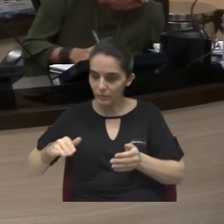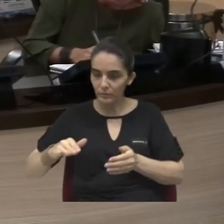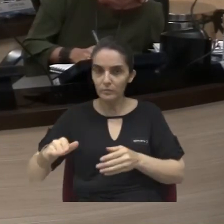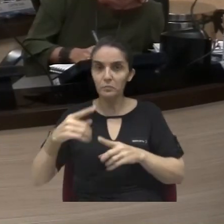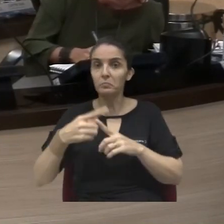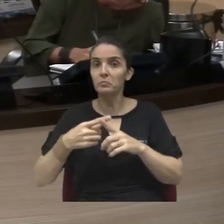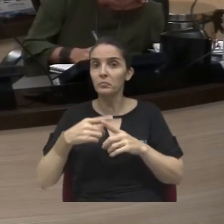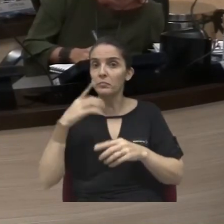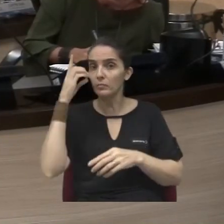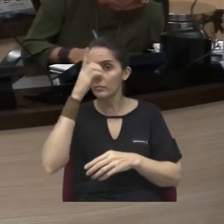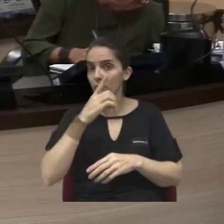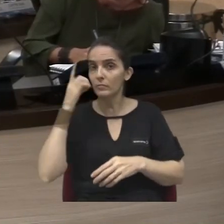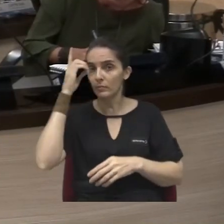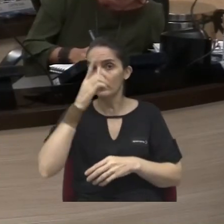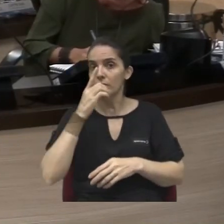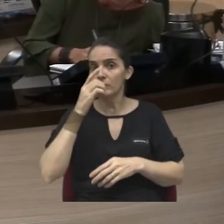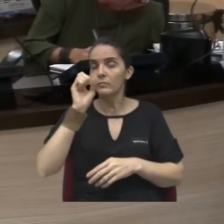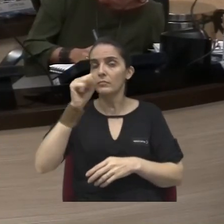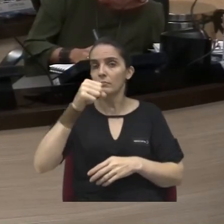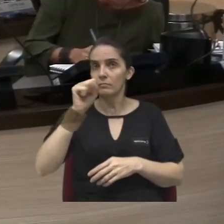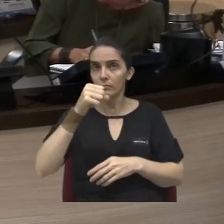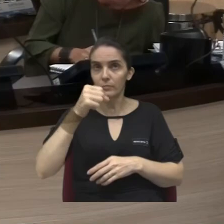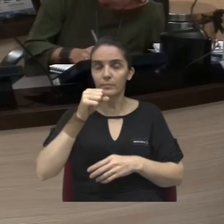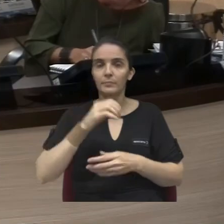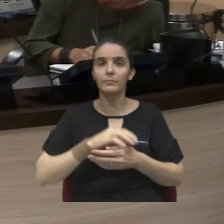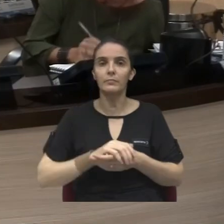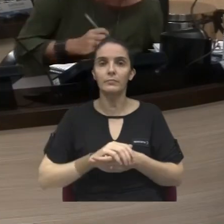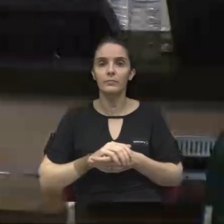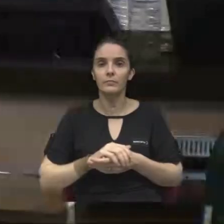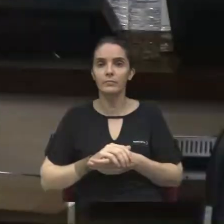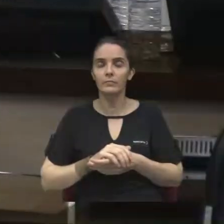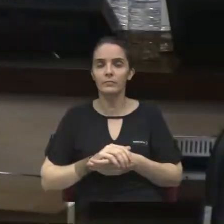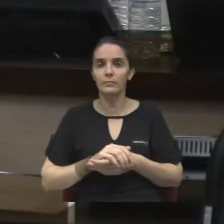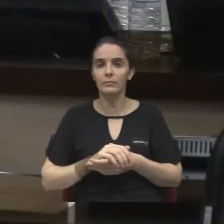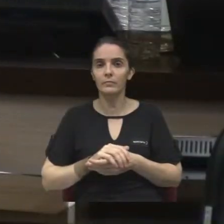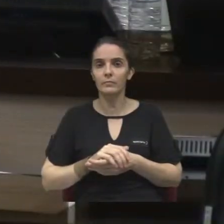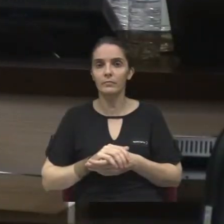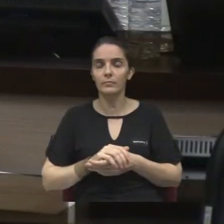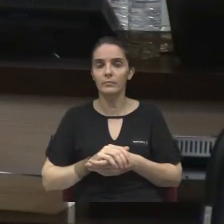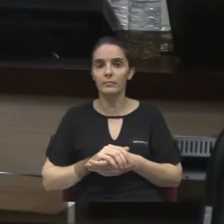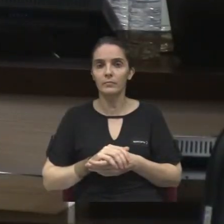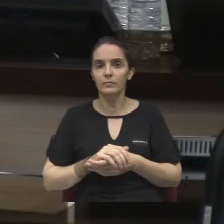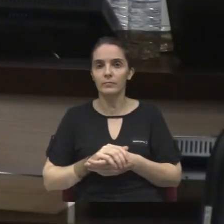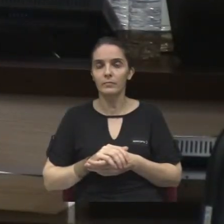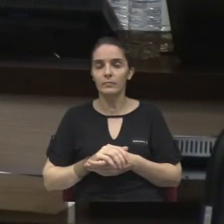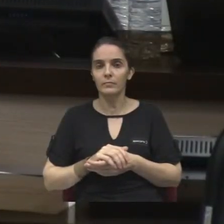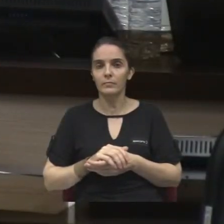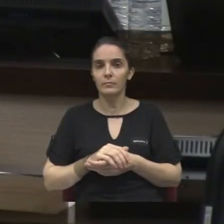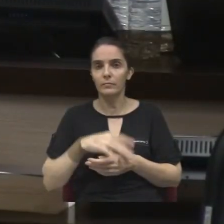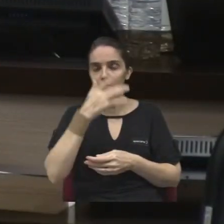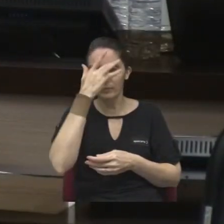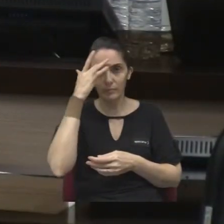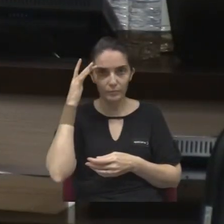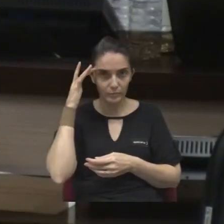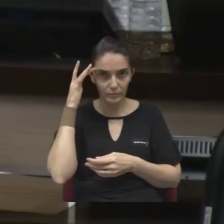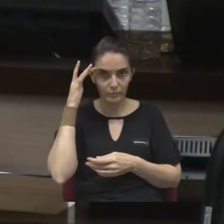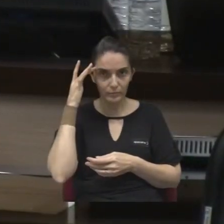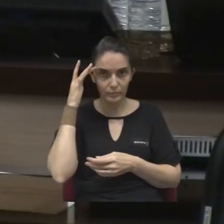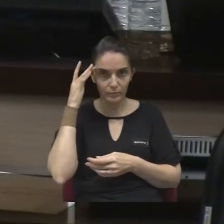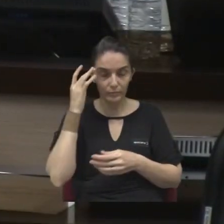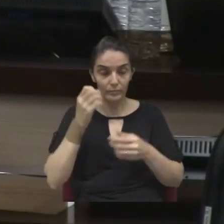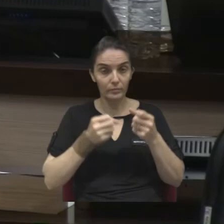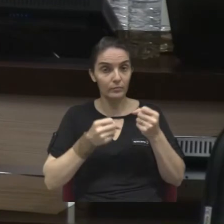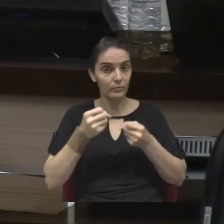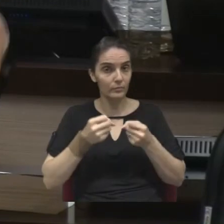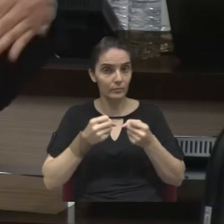realmente, a abertura lá embaixo é assim, as pessoas chegam